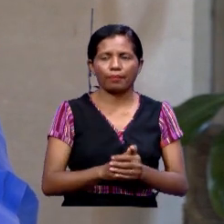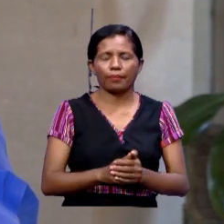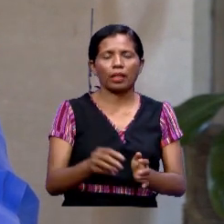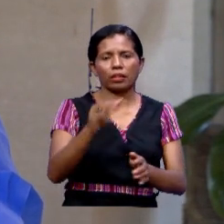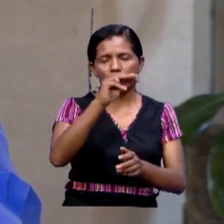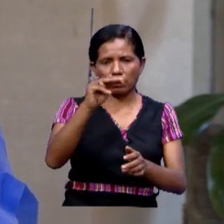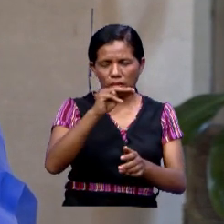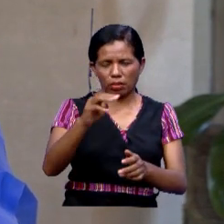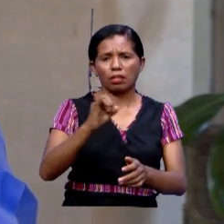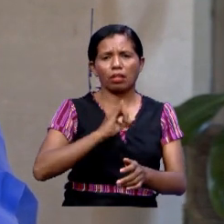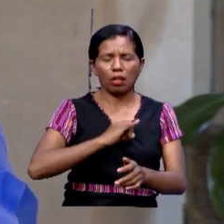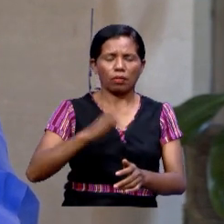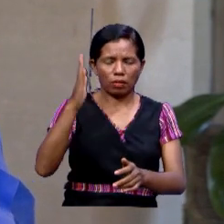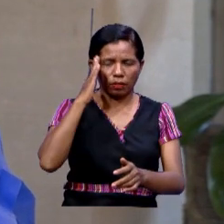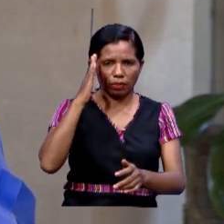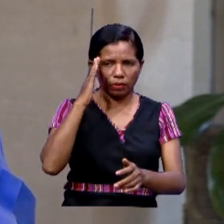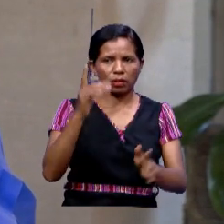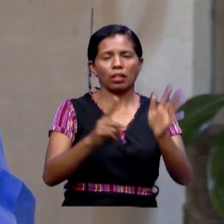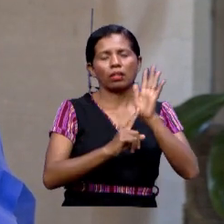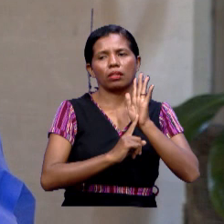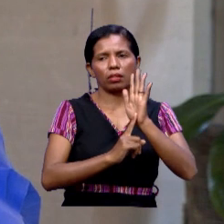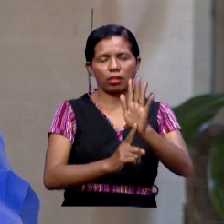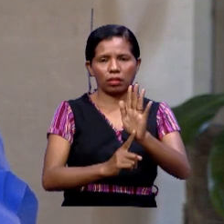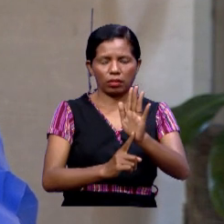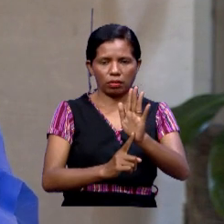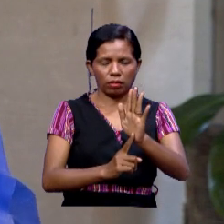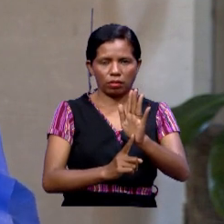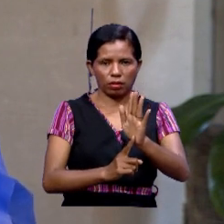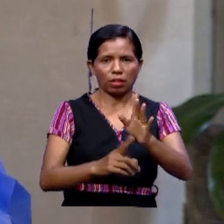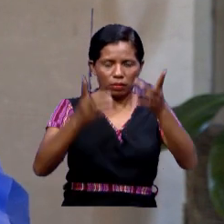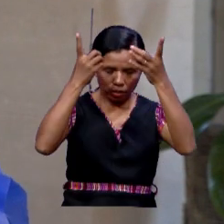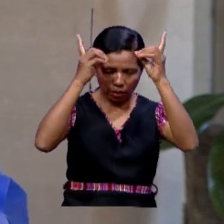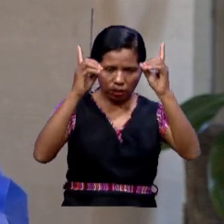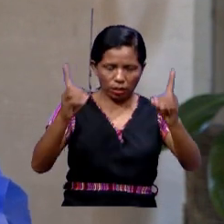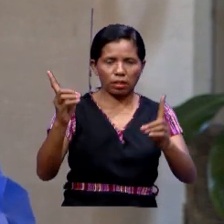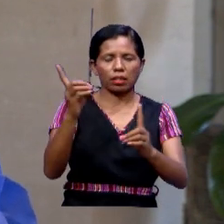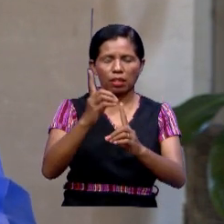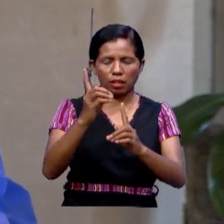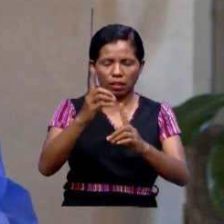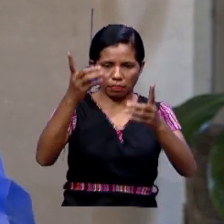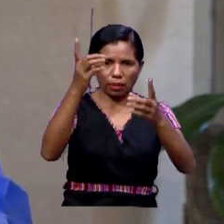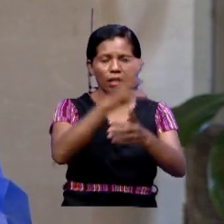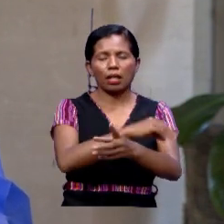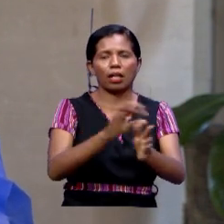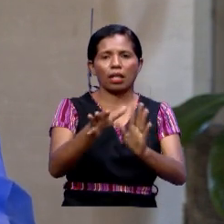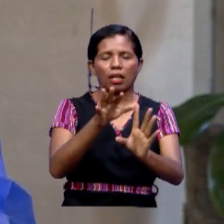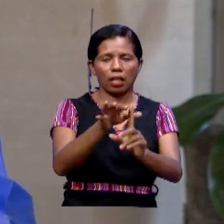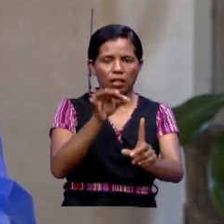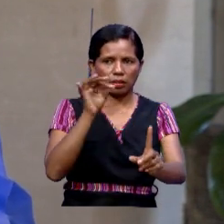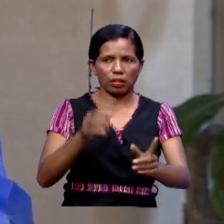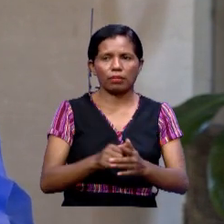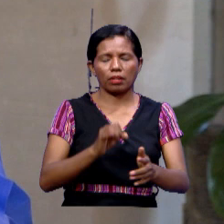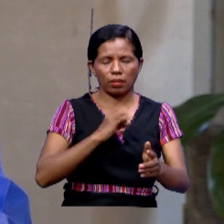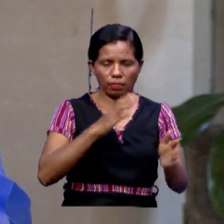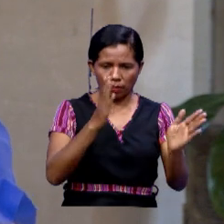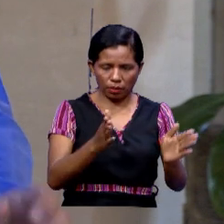Segunda-feira, ao noi se anunciar un loron ba eleição. Ao belatete, mas ne bua toto la mal hela